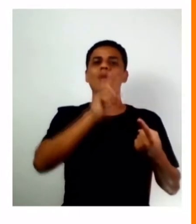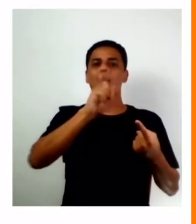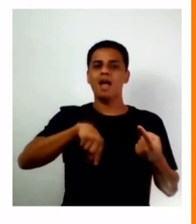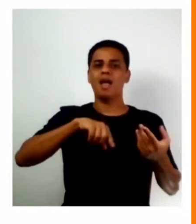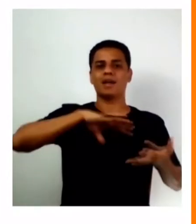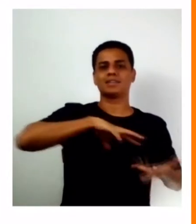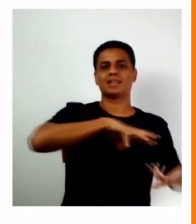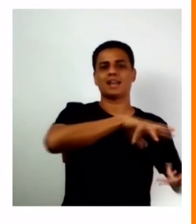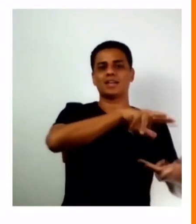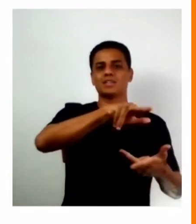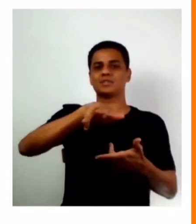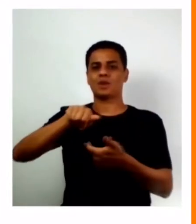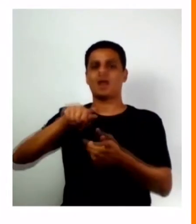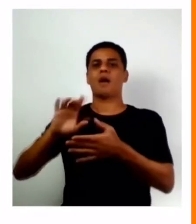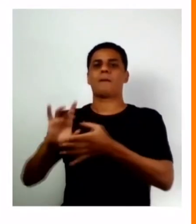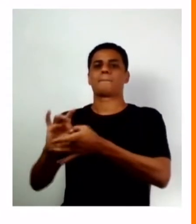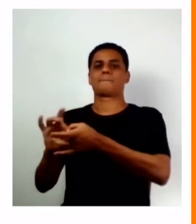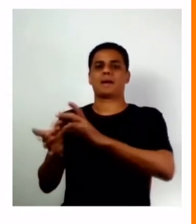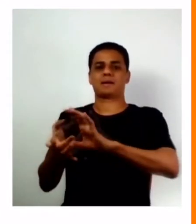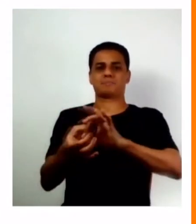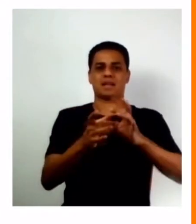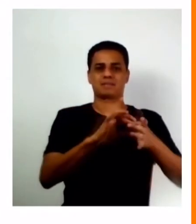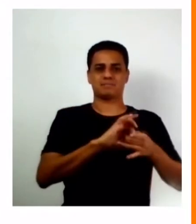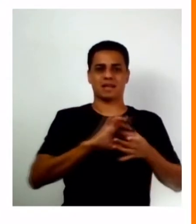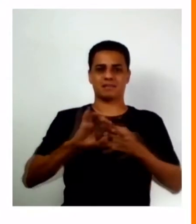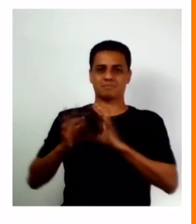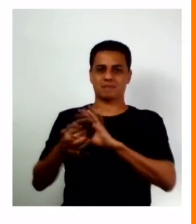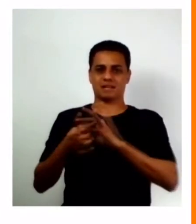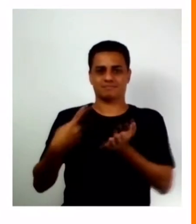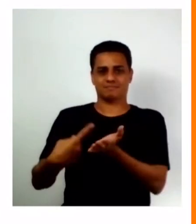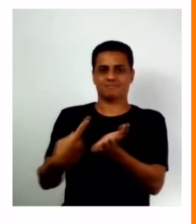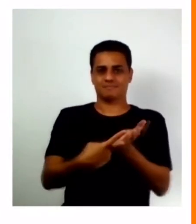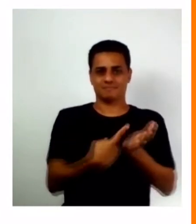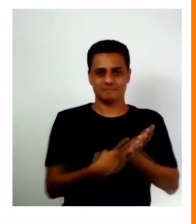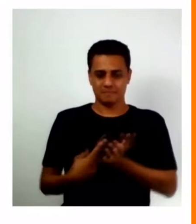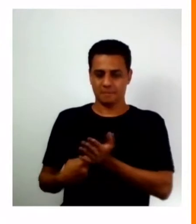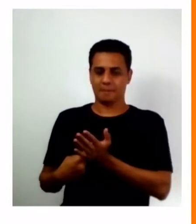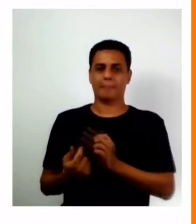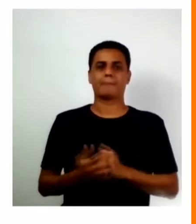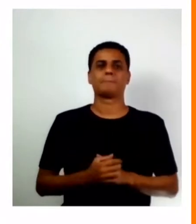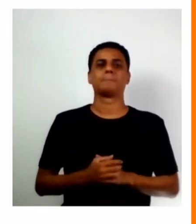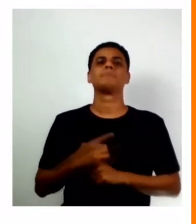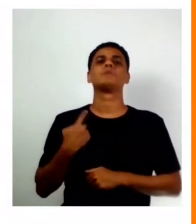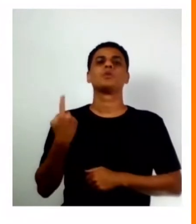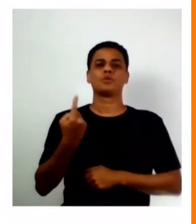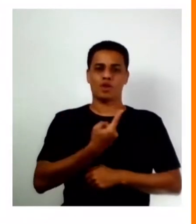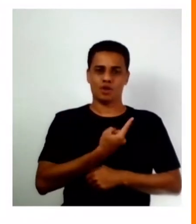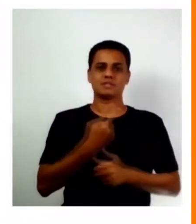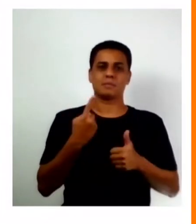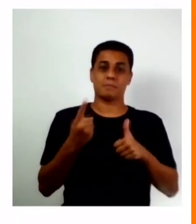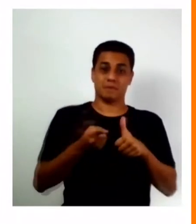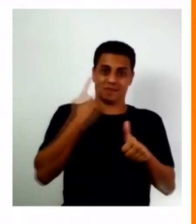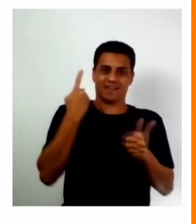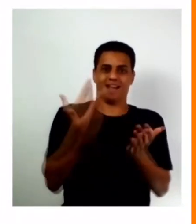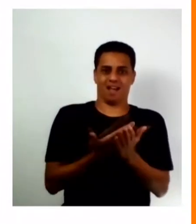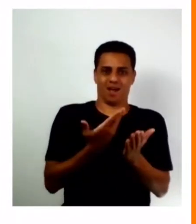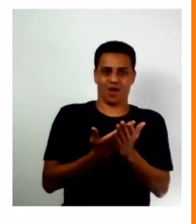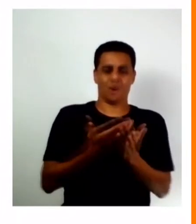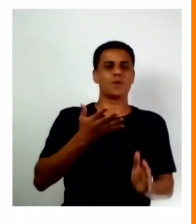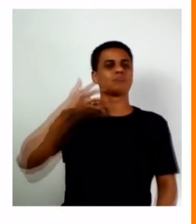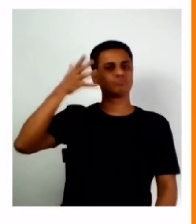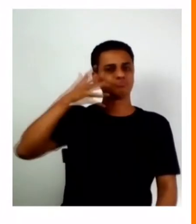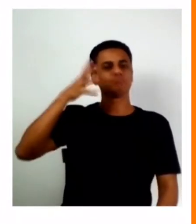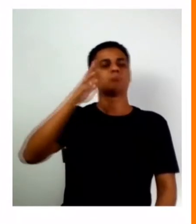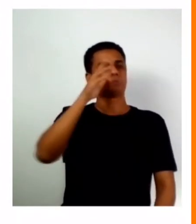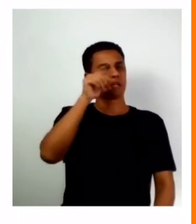a ver primeiro a aula e depois abriremos o debate nesta ideia de buscar estratégias para actuar